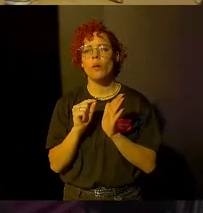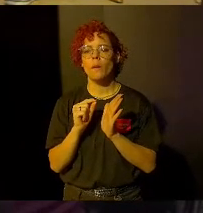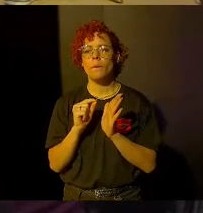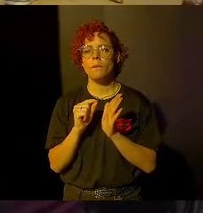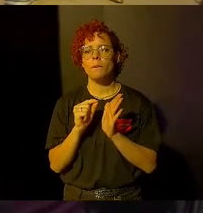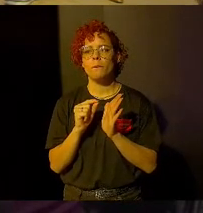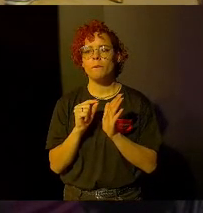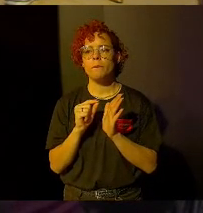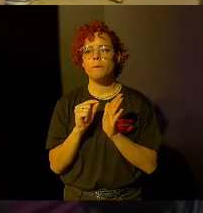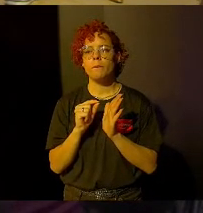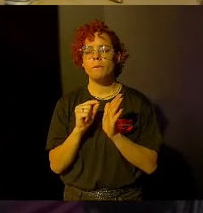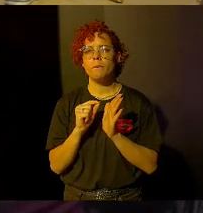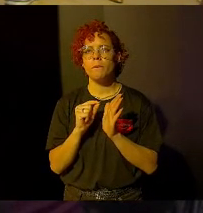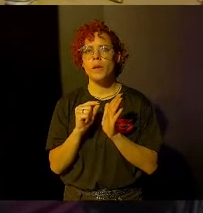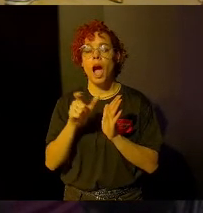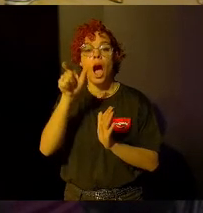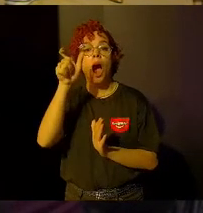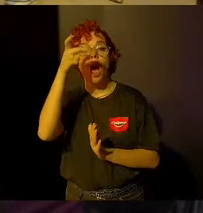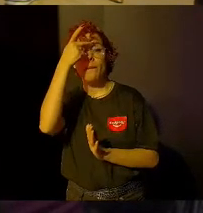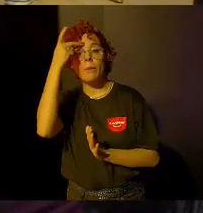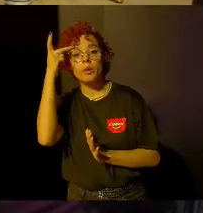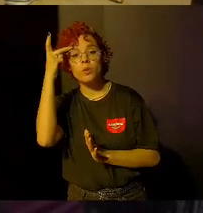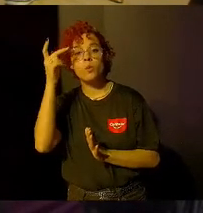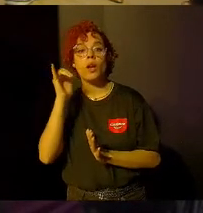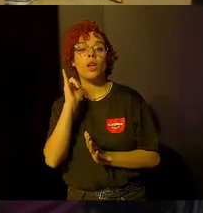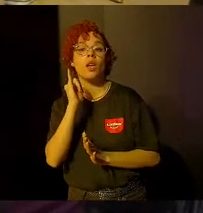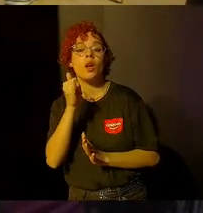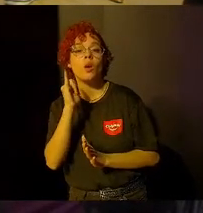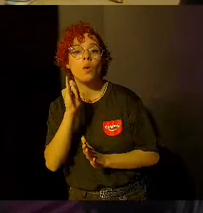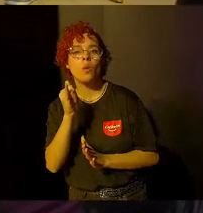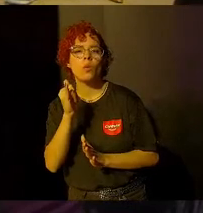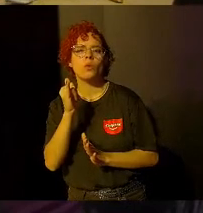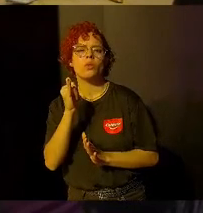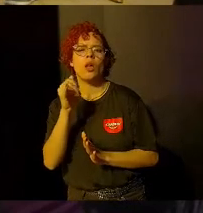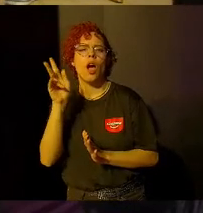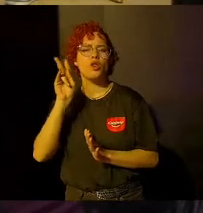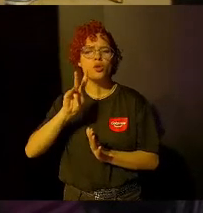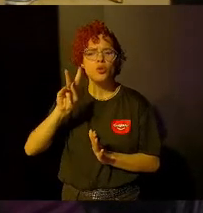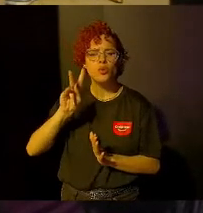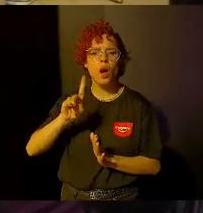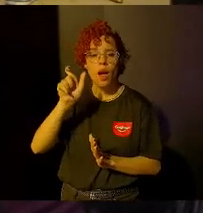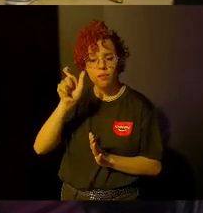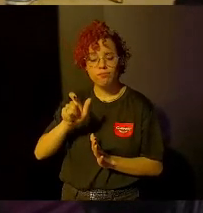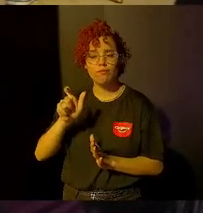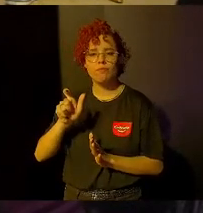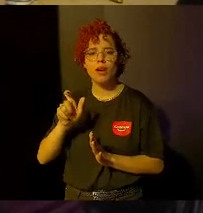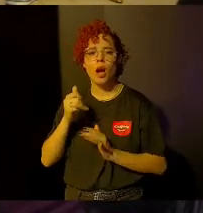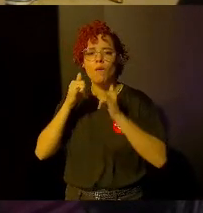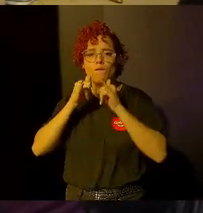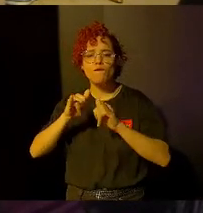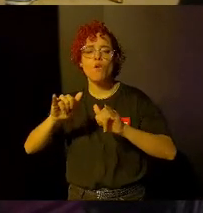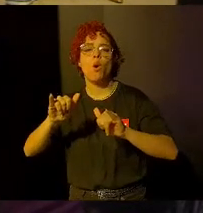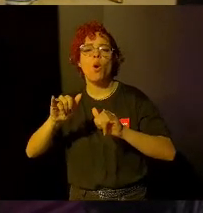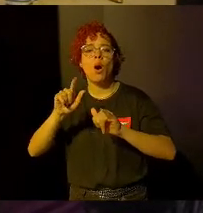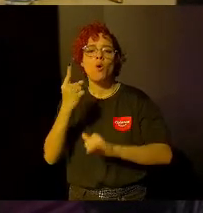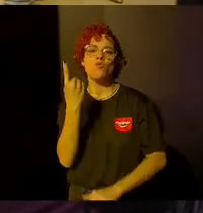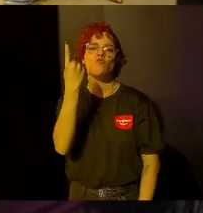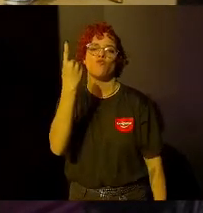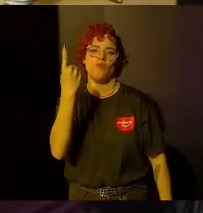que é a pessoa que conta e a história que é contada isso é uma coisa só